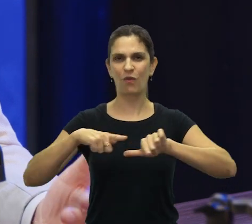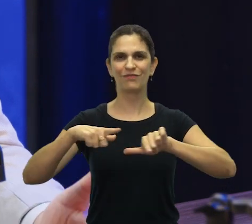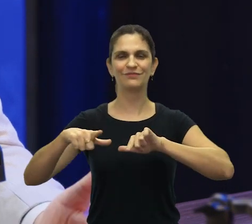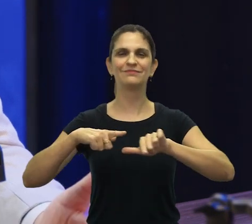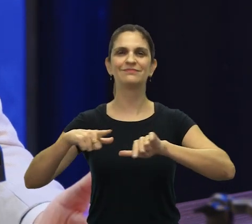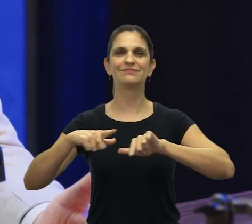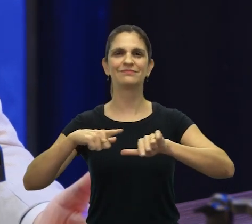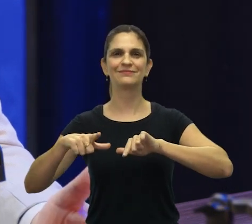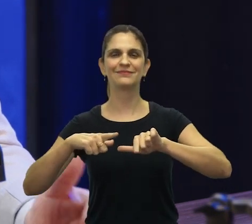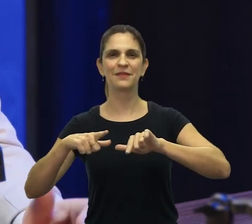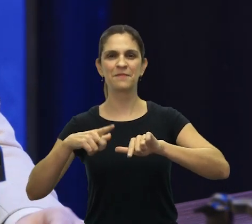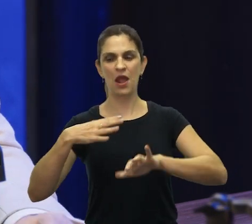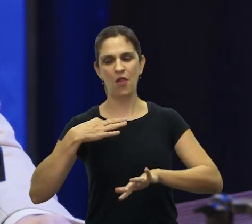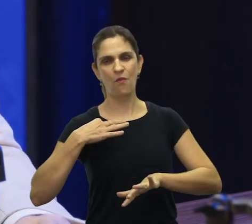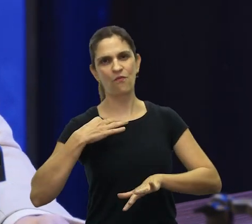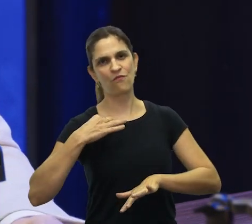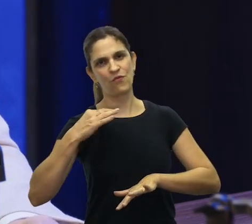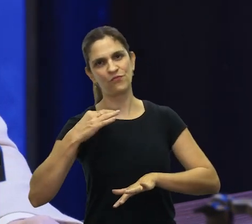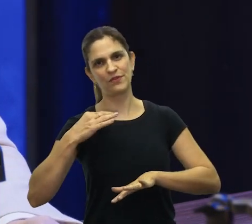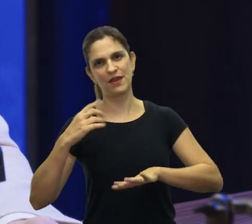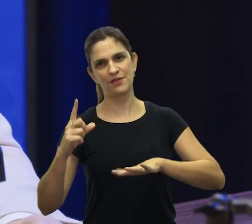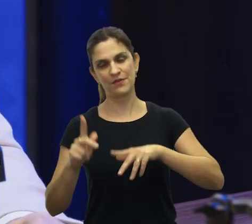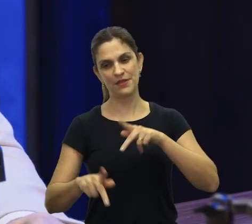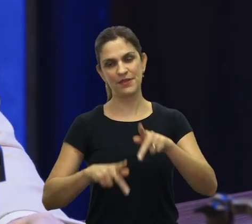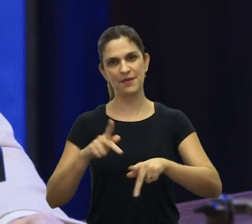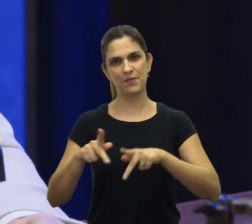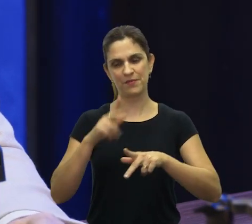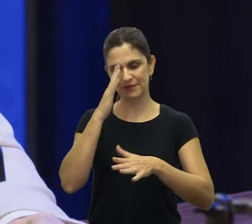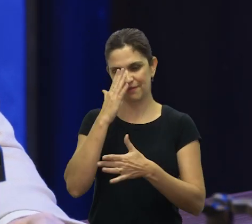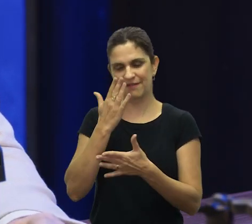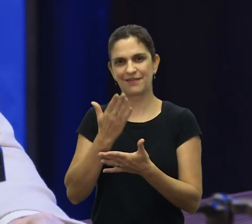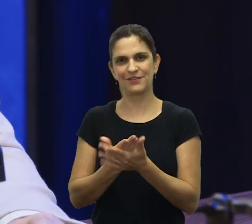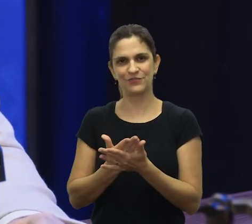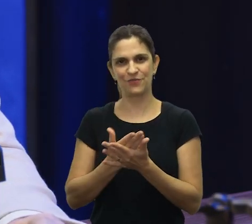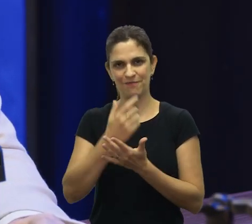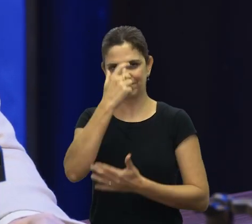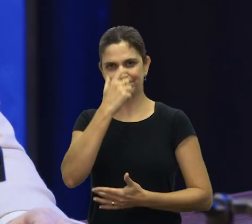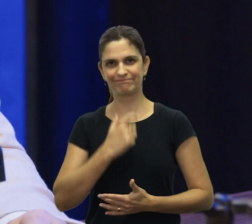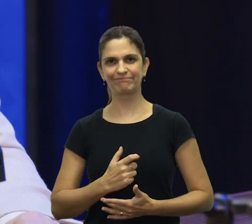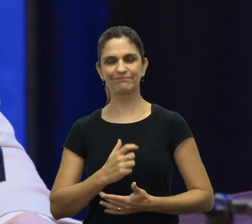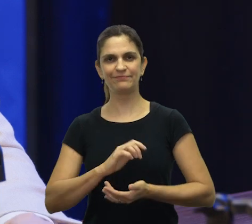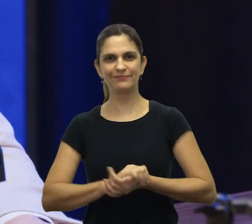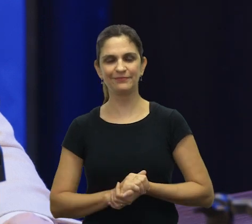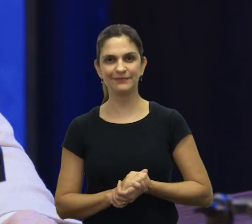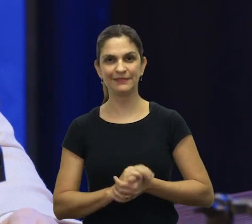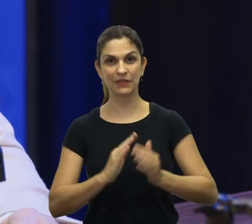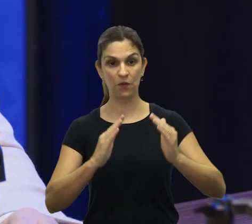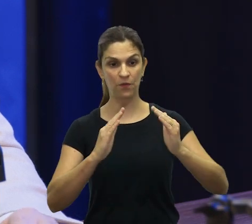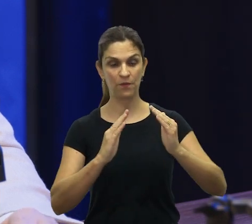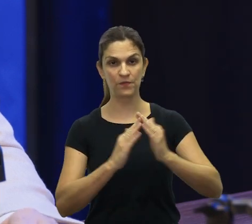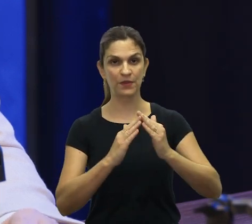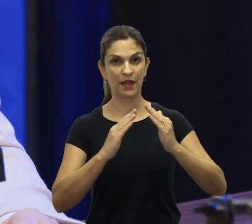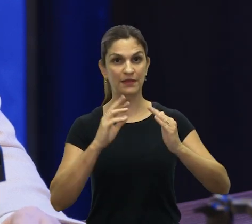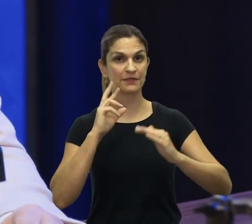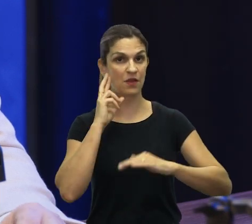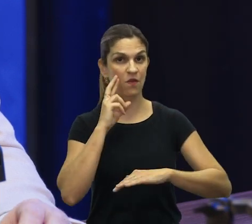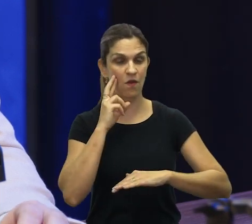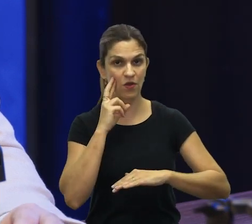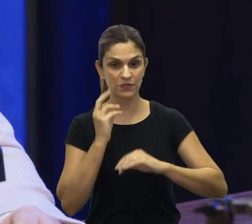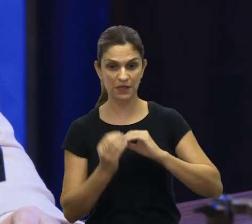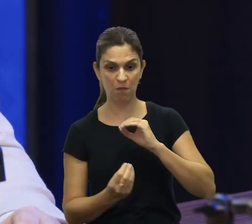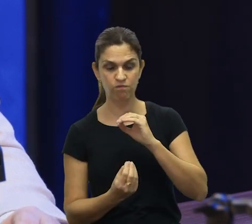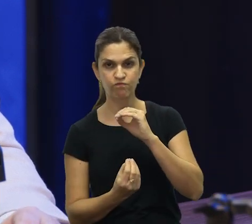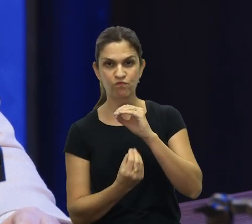aquele trabalho de maneira voluntária que a população confiou na gente. E foi assim que nasceu o projeto da Casa Rosa.